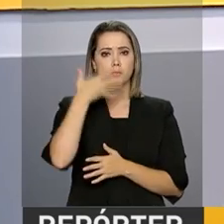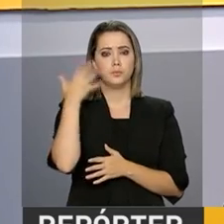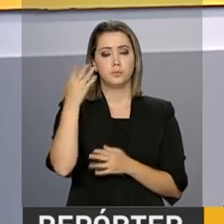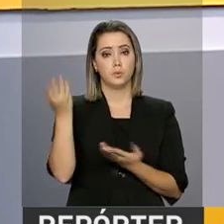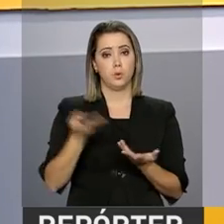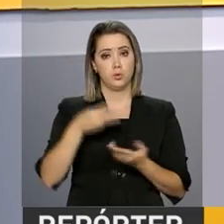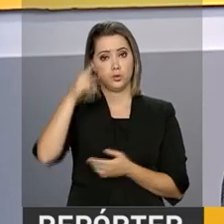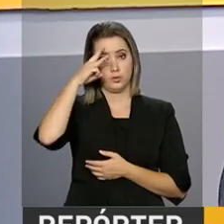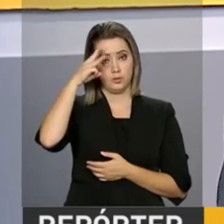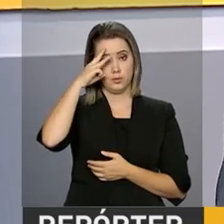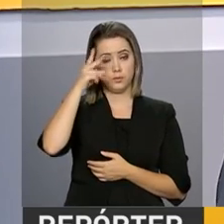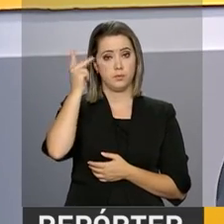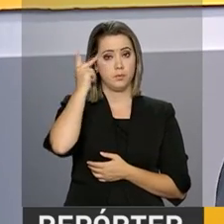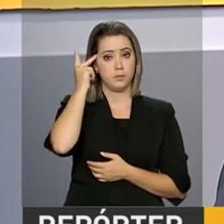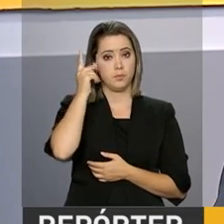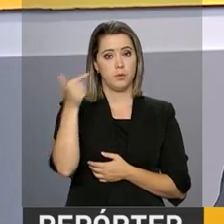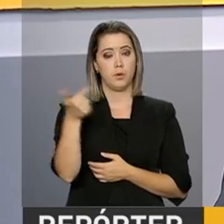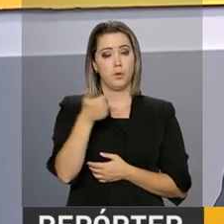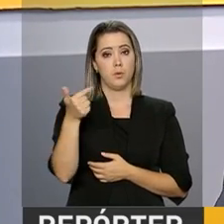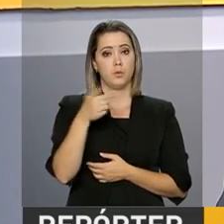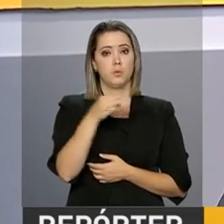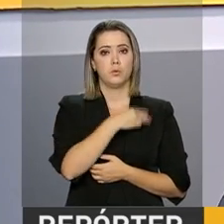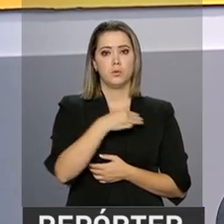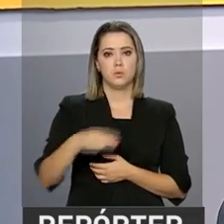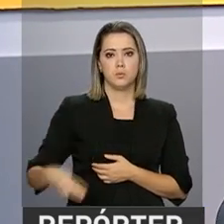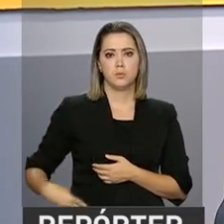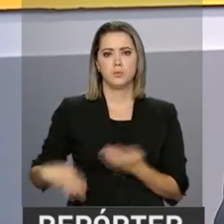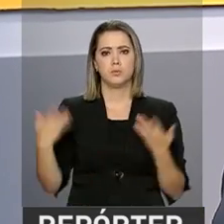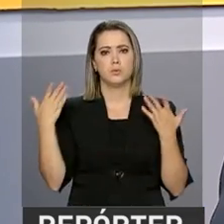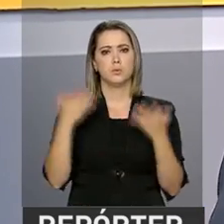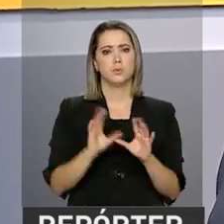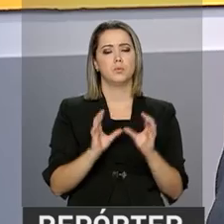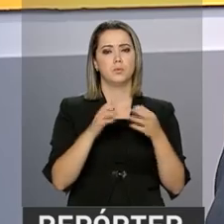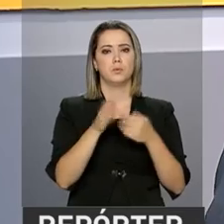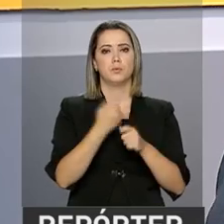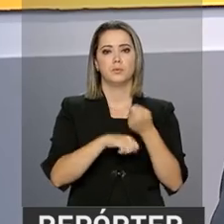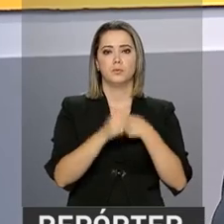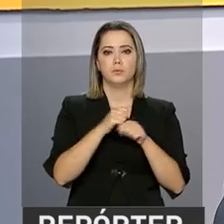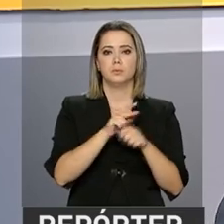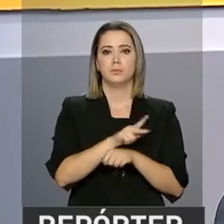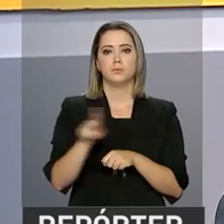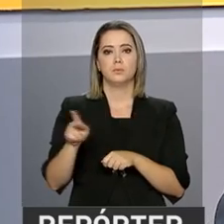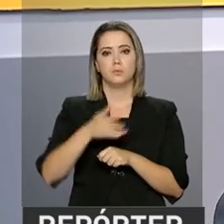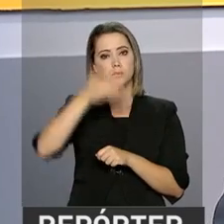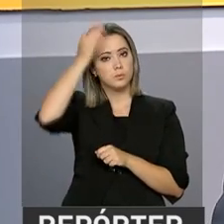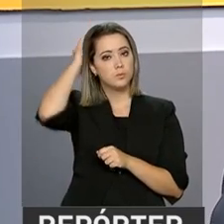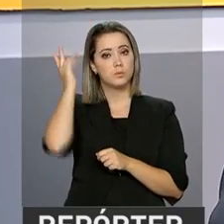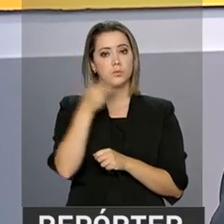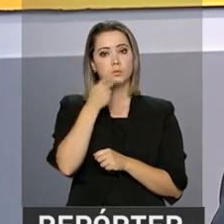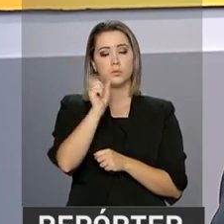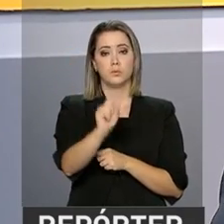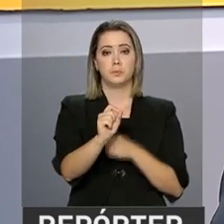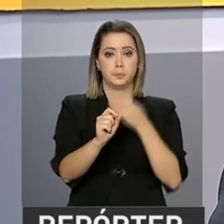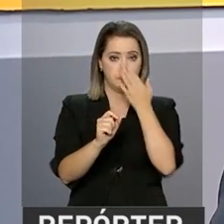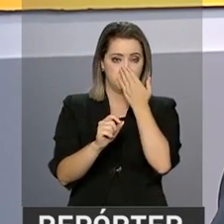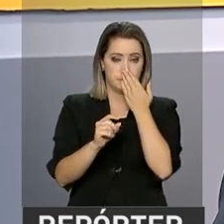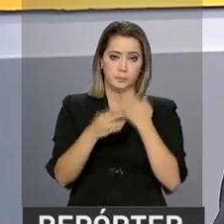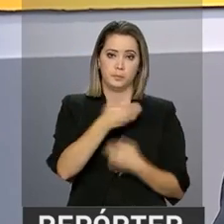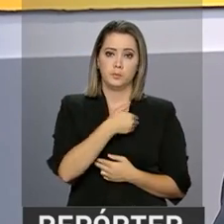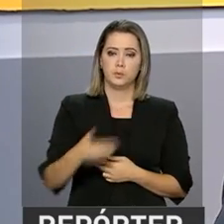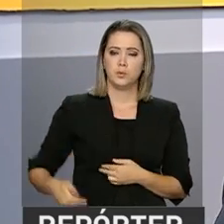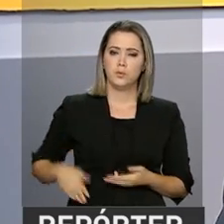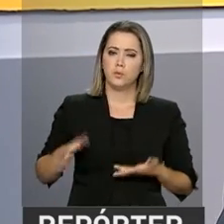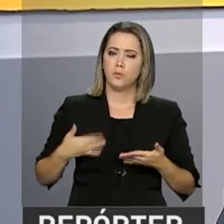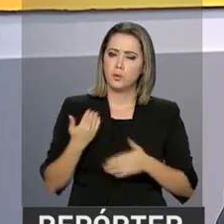Paulo os dois ministros que compõem a equipe econômica do presidente Michel Temer garantiram que o governo vai continuar trabalhando para